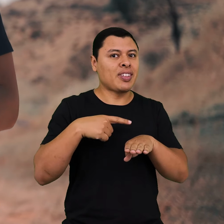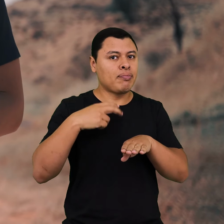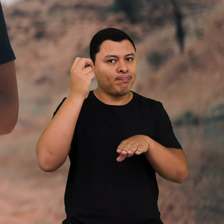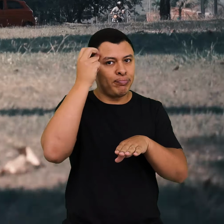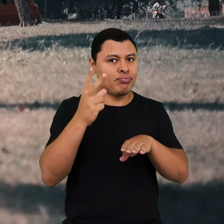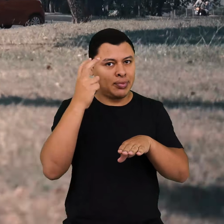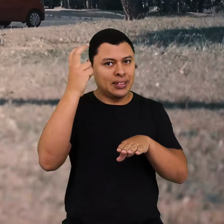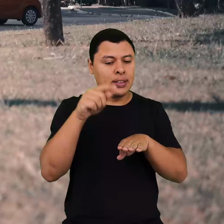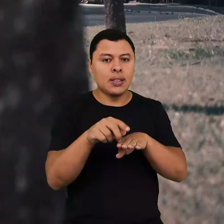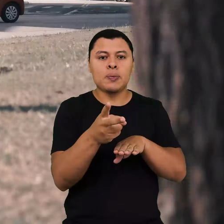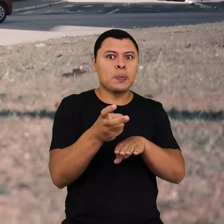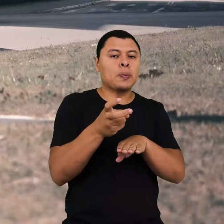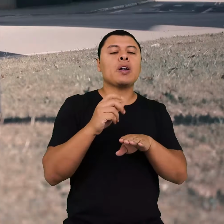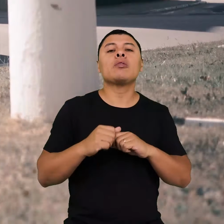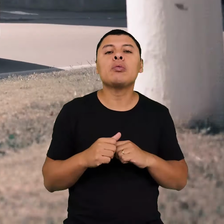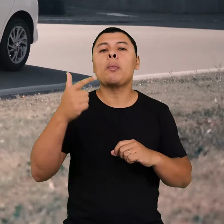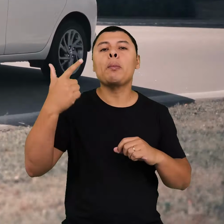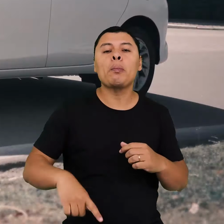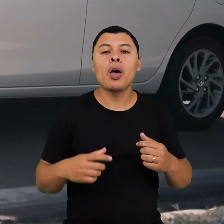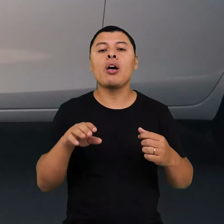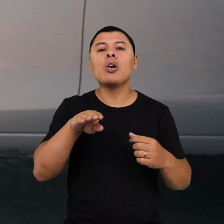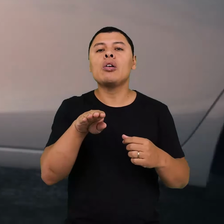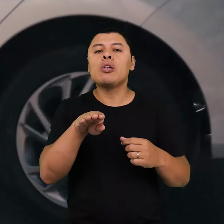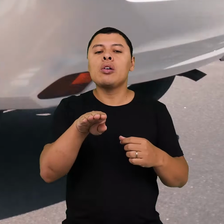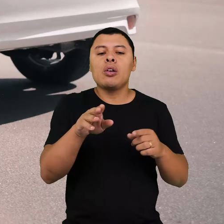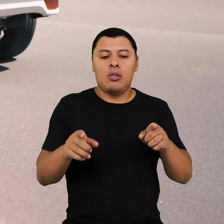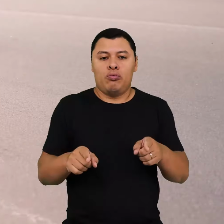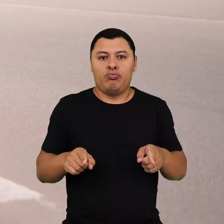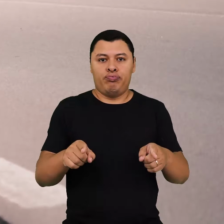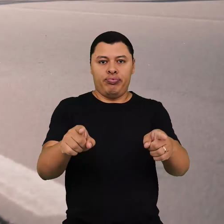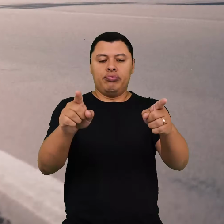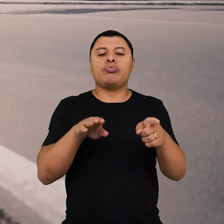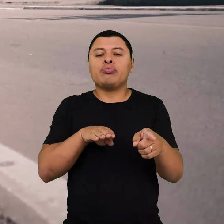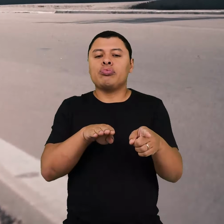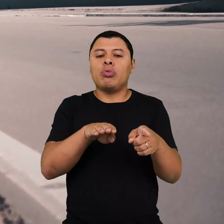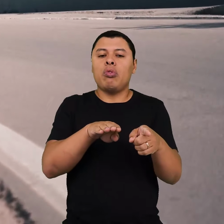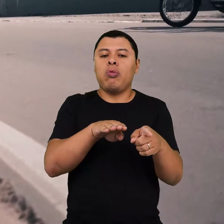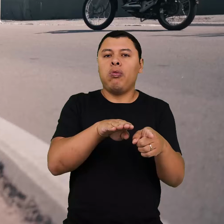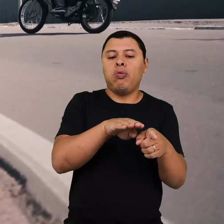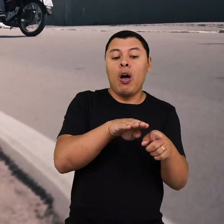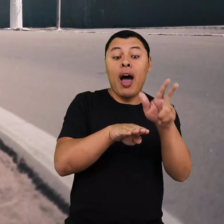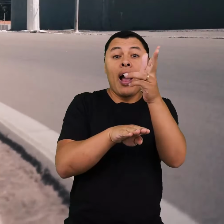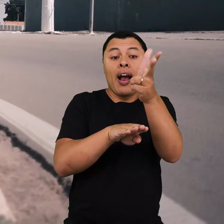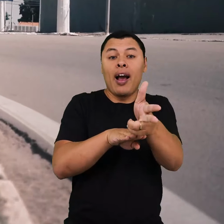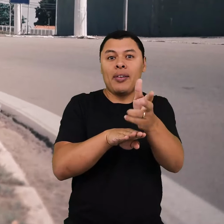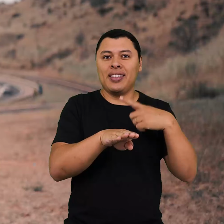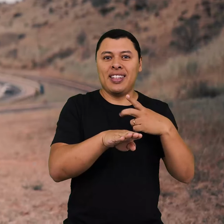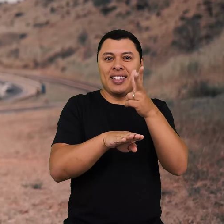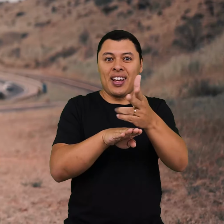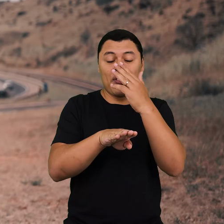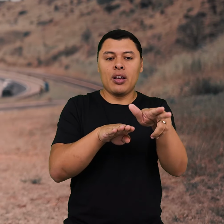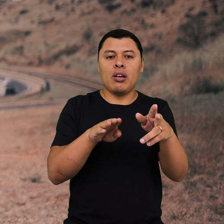de um acidente, e também a gente tem um sistema de alerta de evasão de faixa, ele faz pela leitura da câmera, que agora tomou o lugar inclusive do sensor de